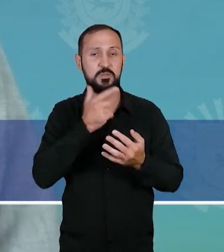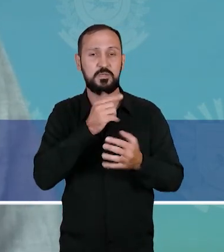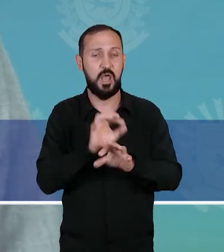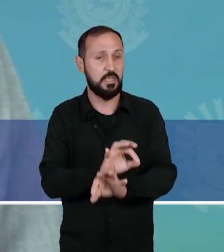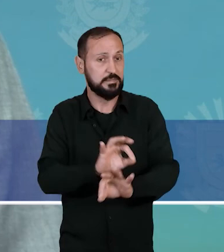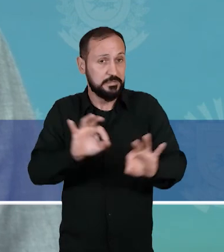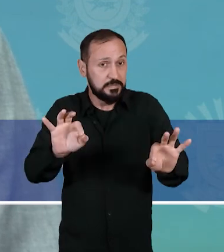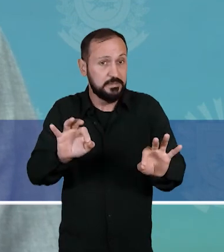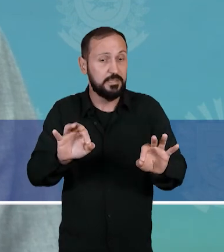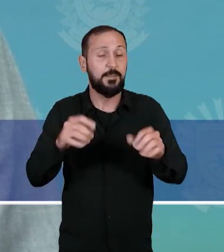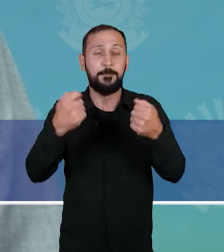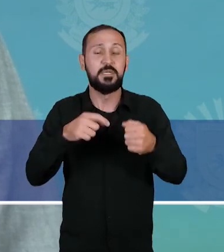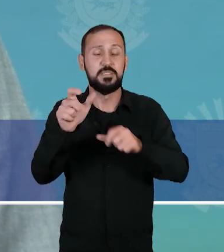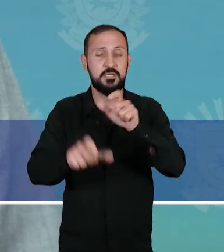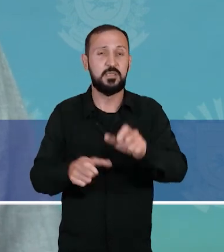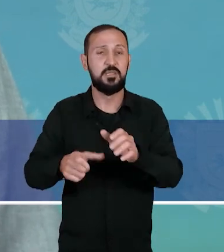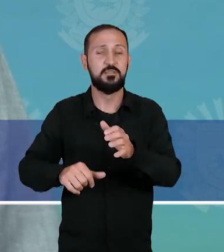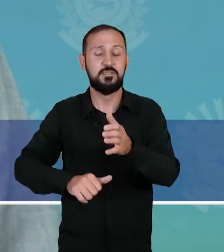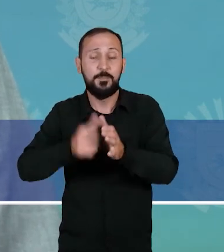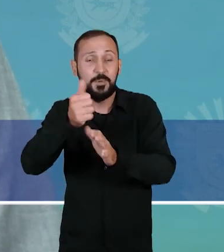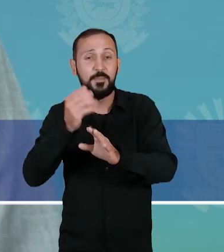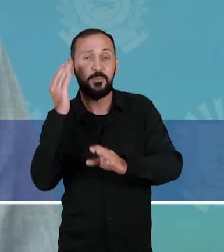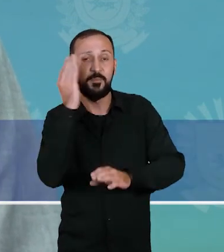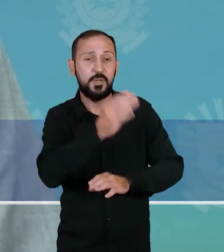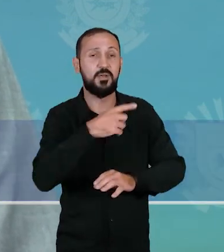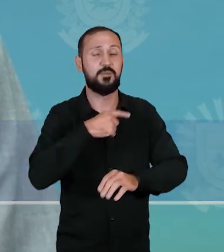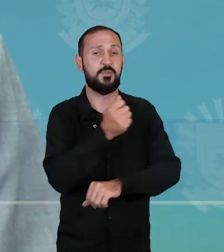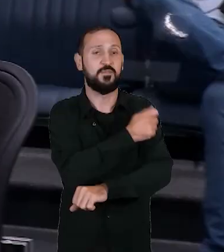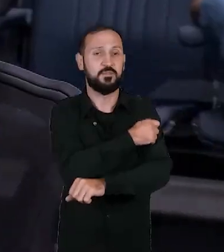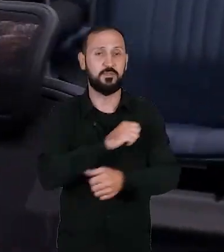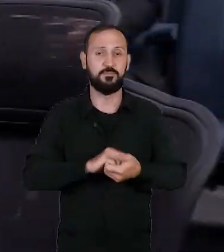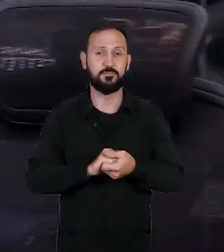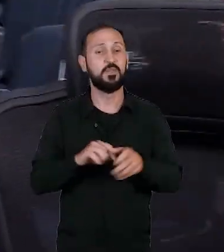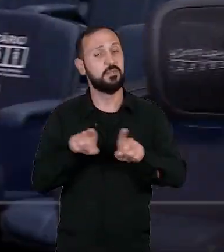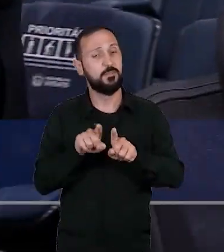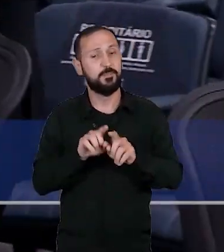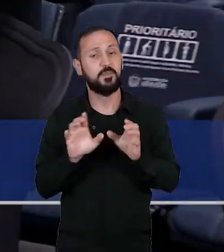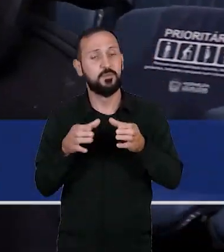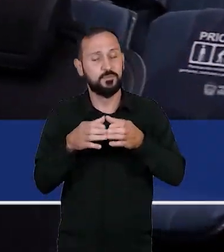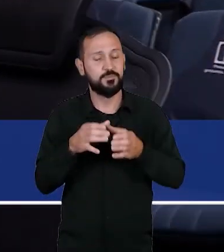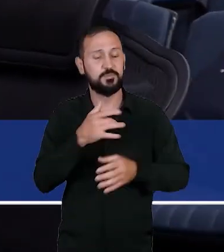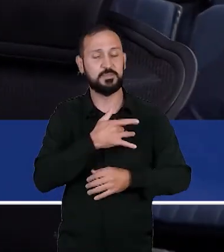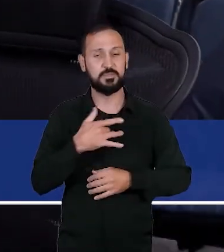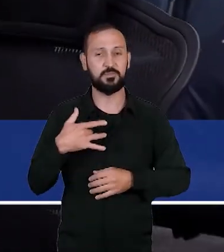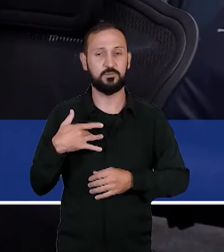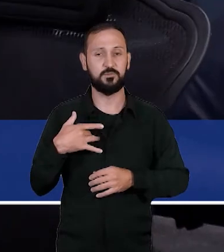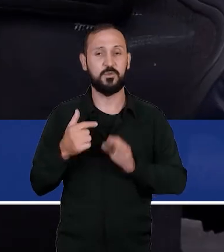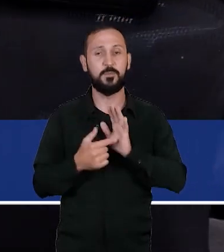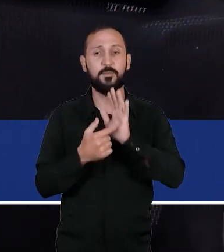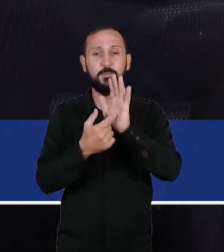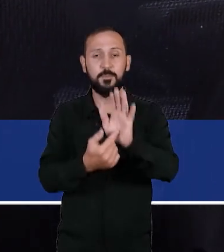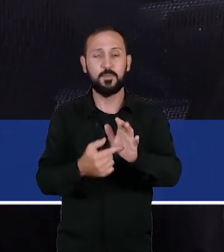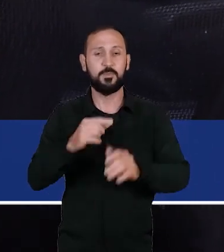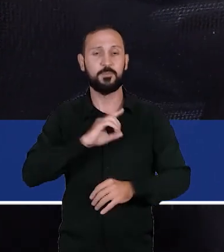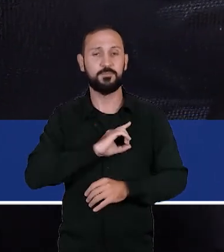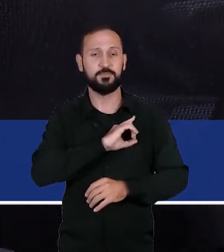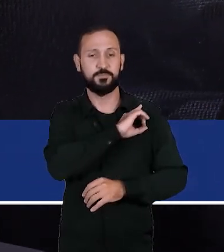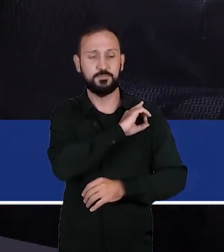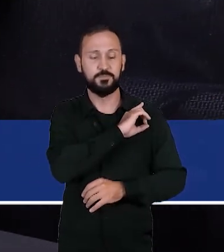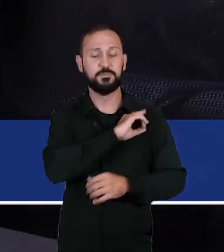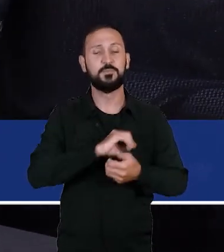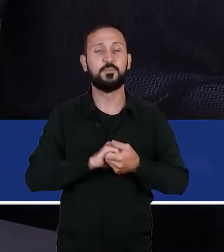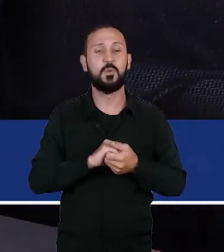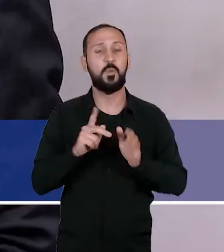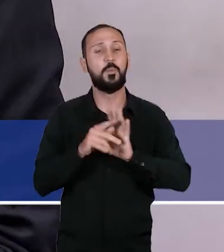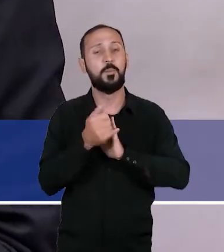plena validade, importante se faz que eles tenham essa prioridade na vacinação. Também na área da saúde, foi apresentado pelo deputado Coronel Davi,